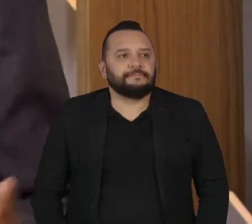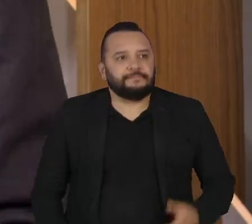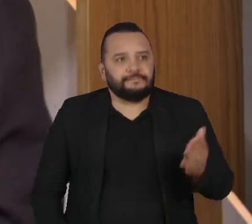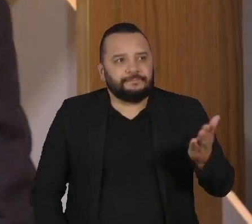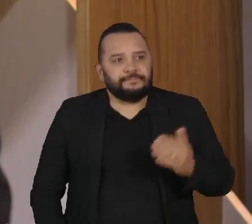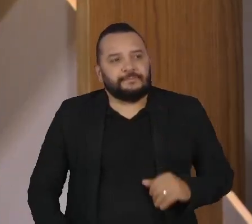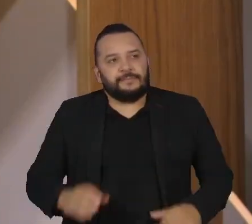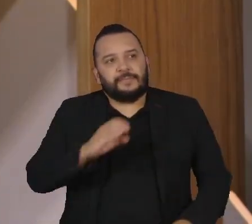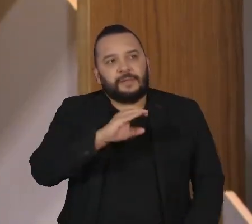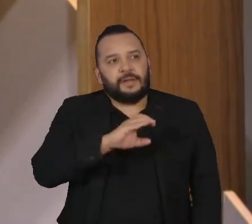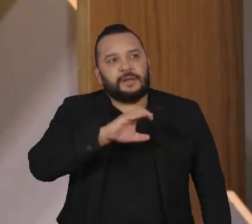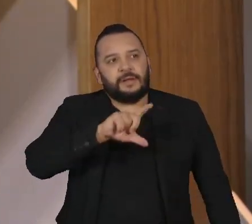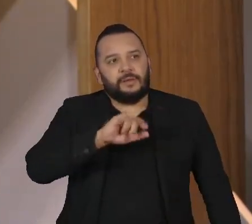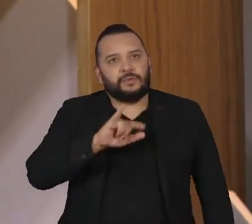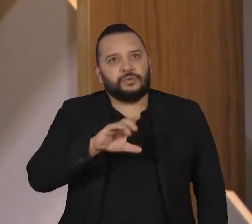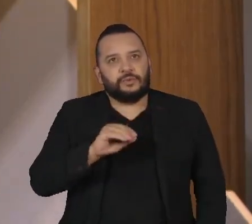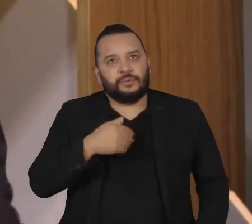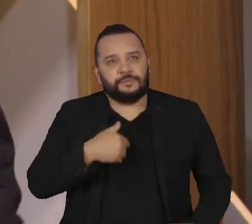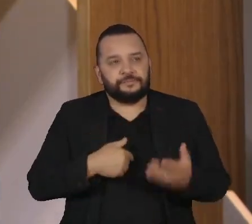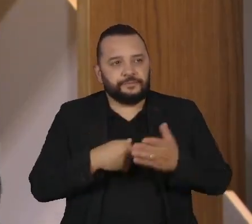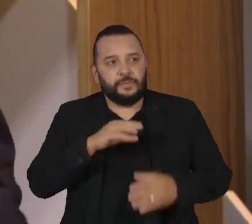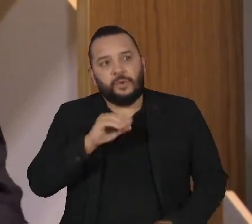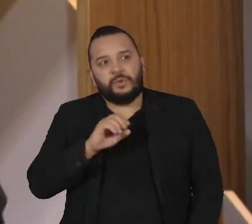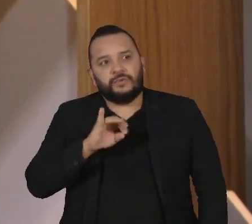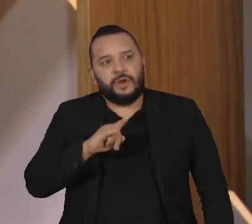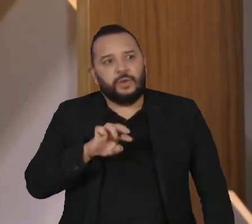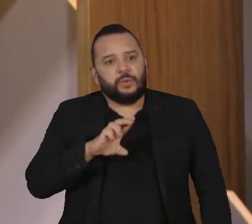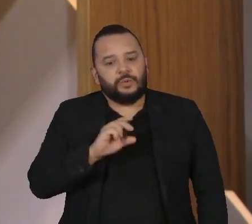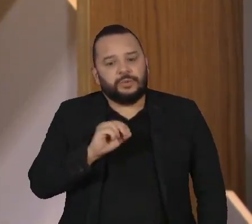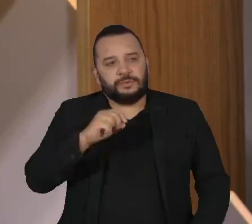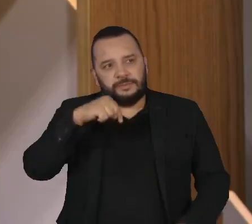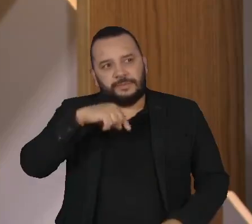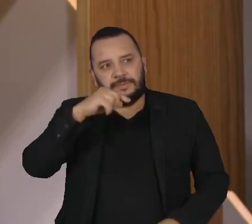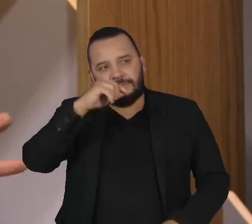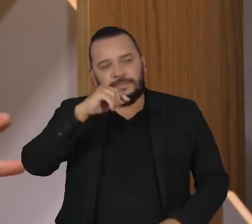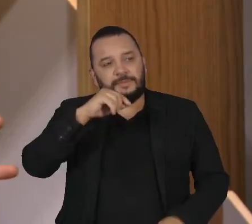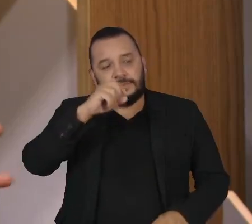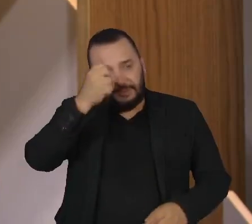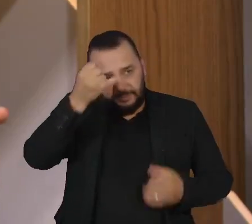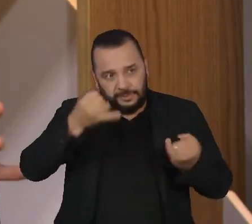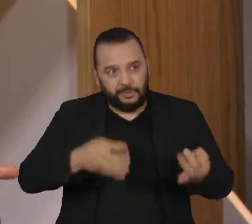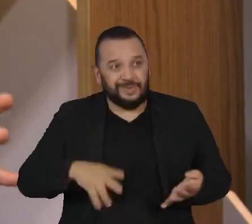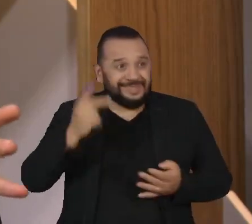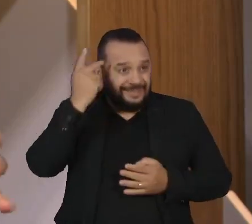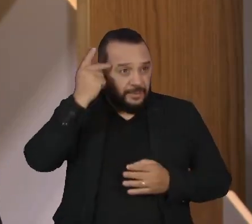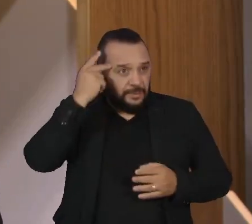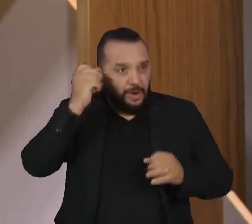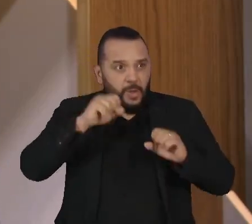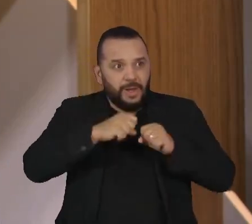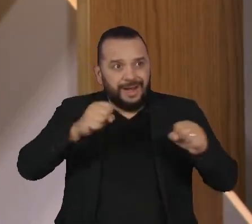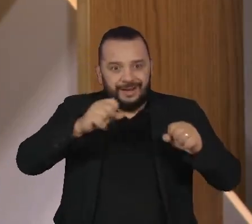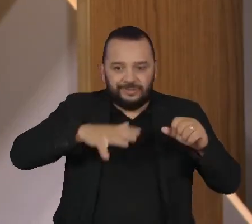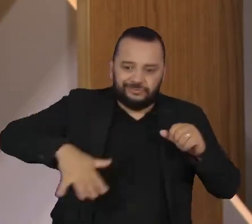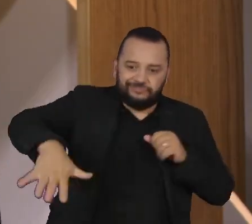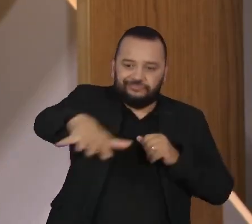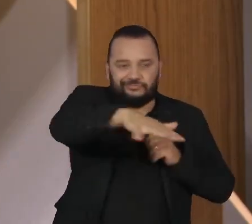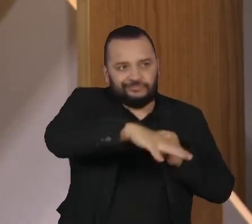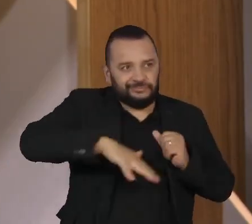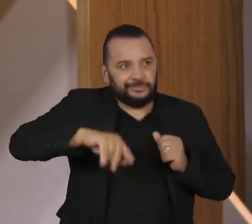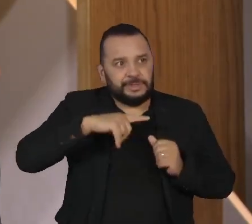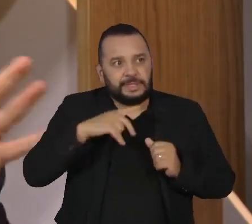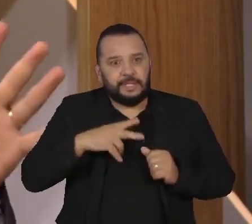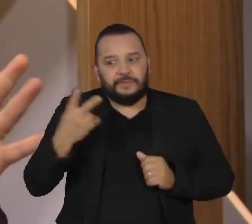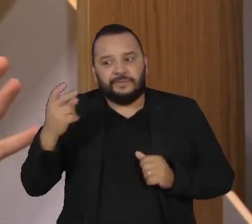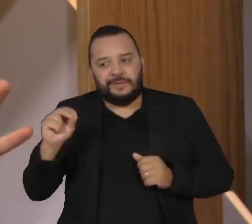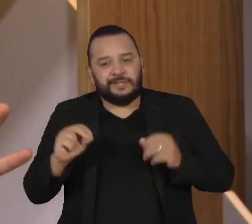o Oswaldo falou dessa dificuldade territorial mesmo da cidade de São Paulo, e ele imagina ali que os 20%, 30% a gente já tem algum